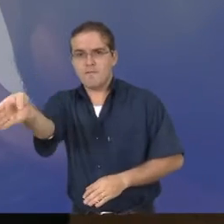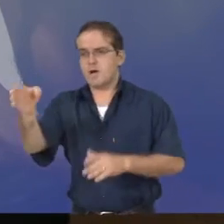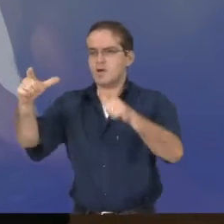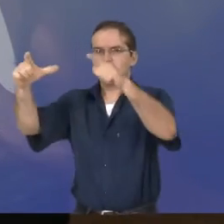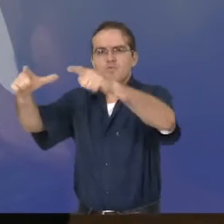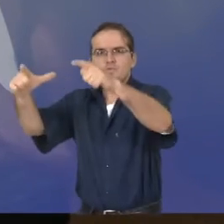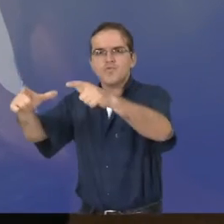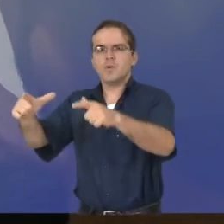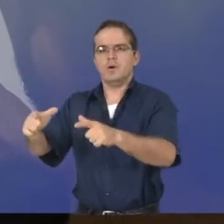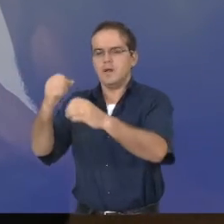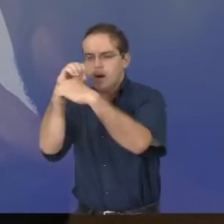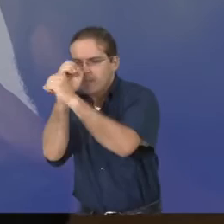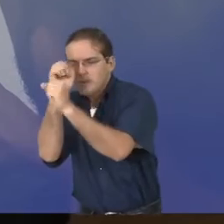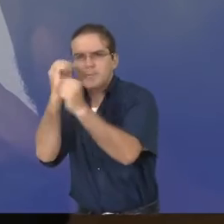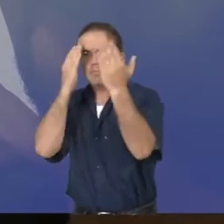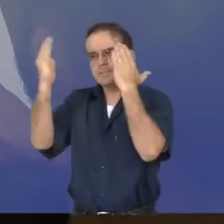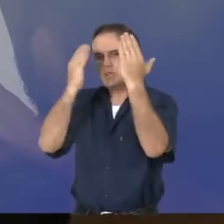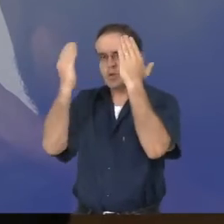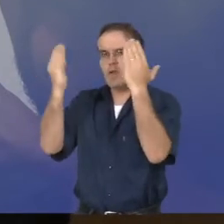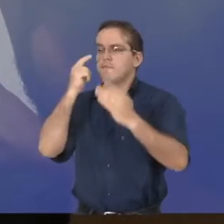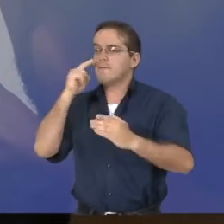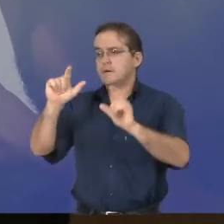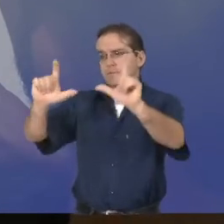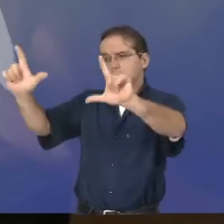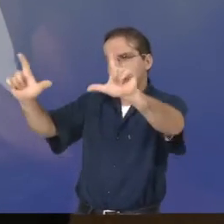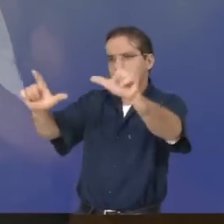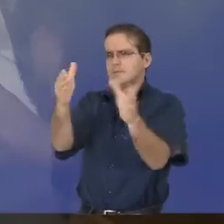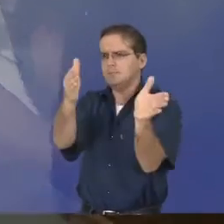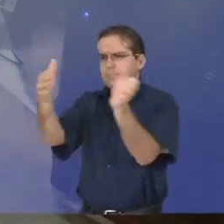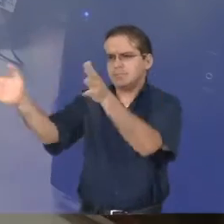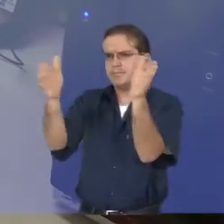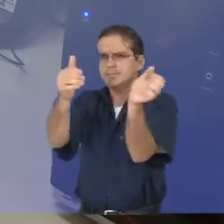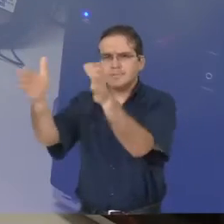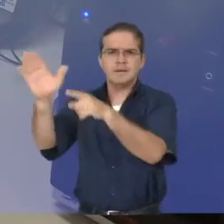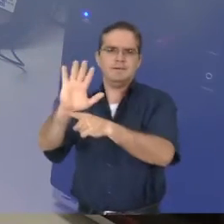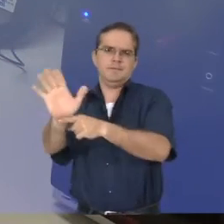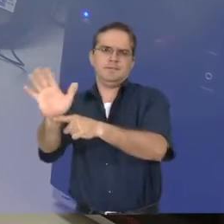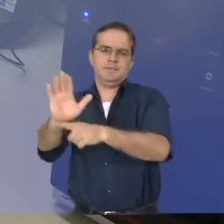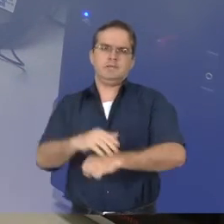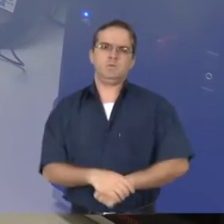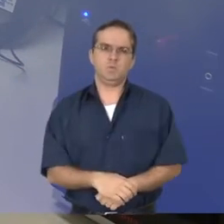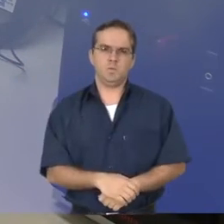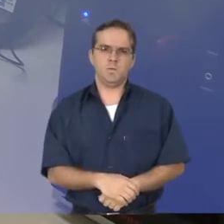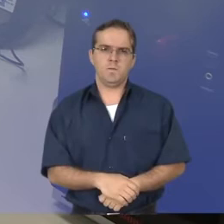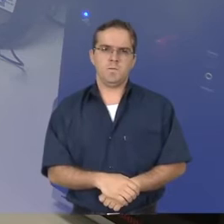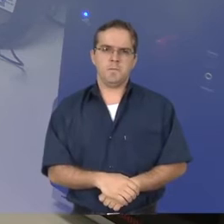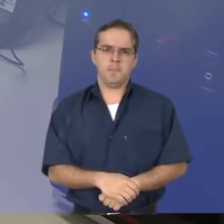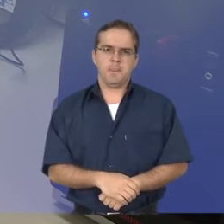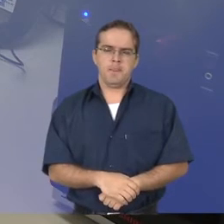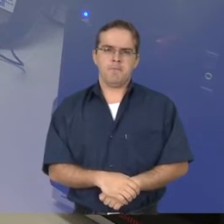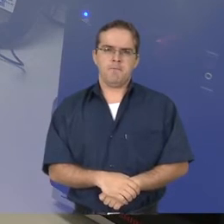de psicologia, onde assiste às reportagens. Nessa etapa, a frequência cardíaca e a pressão